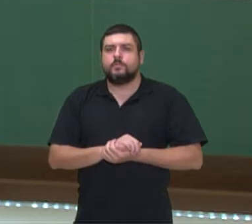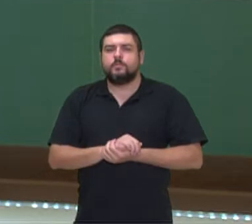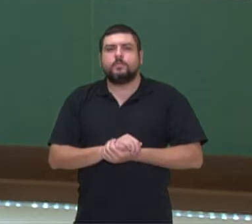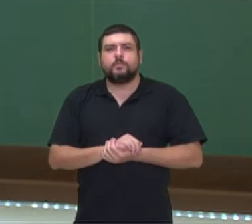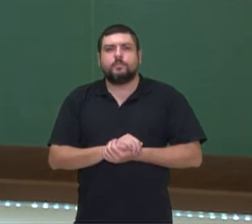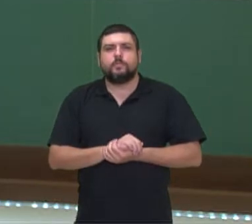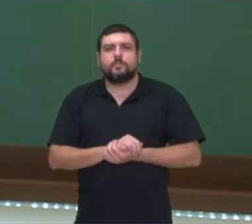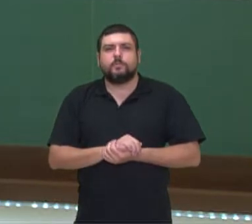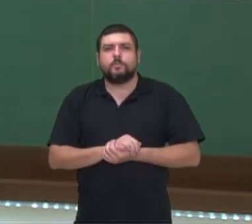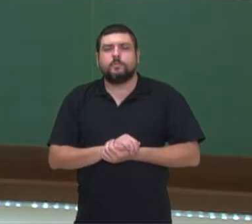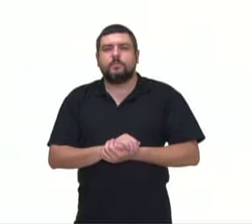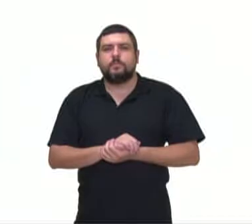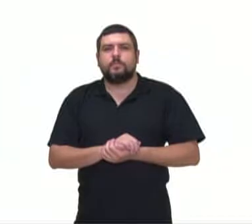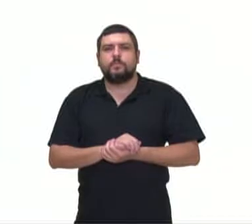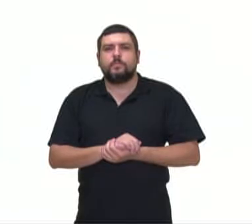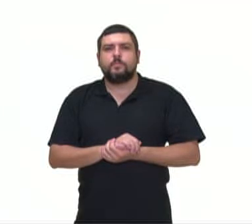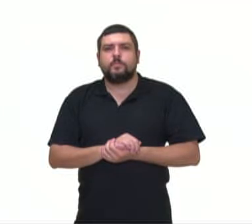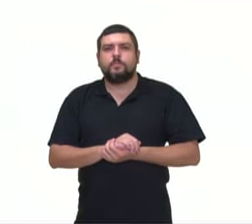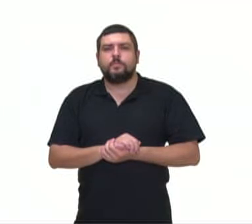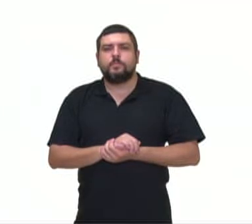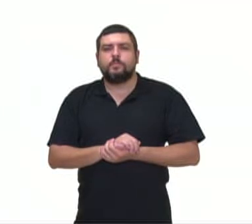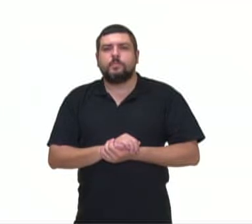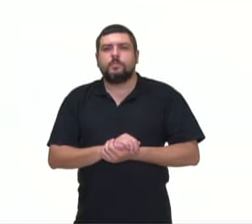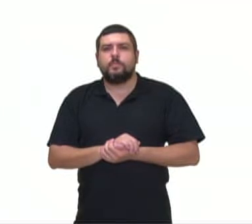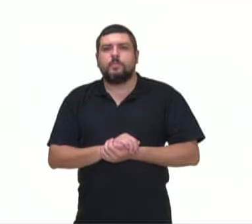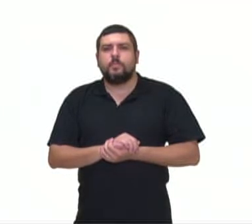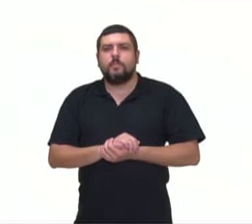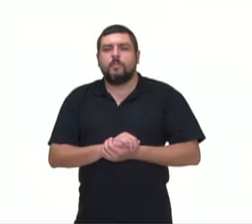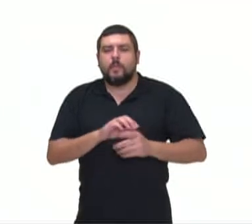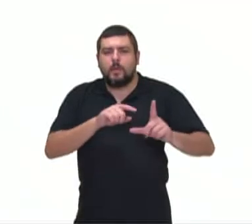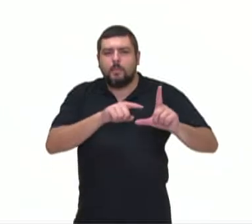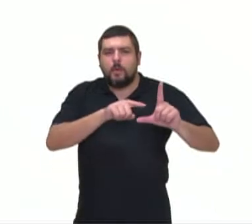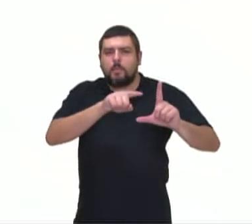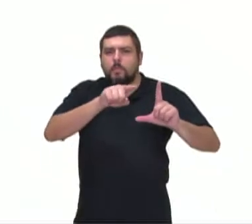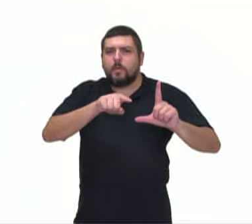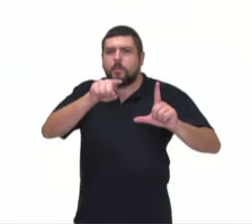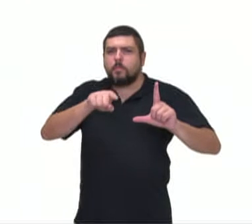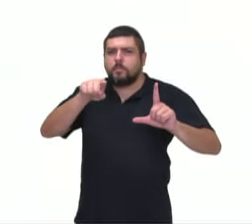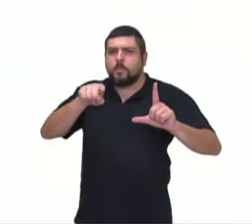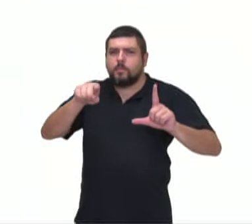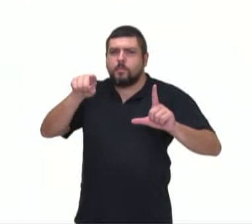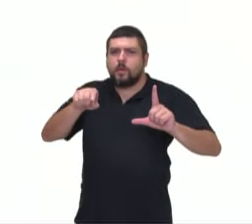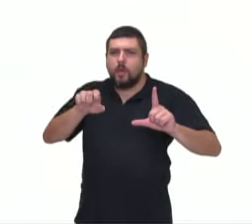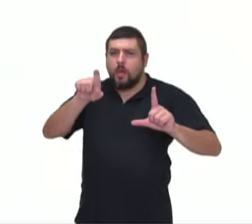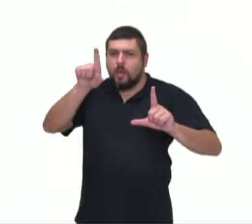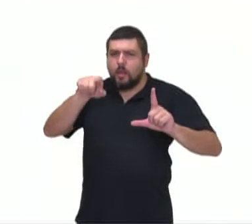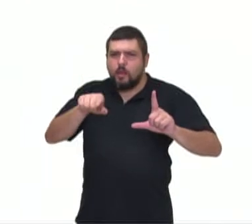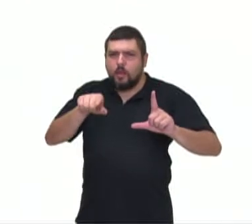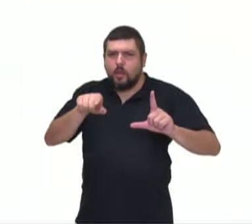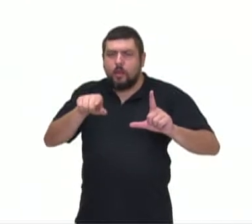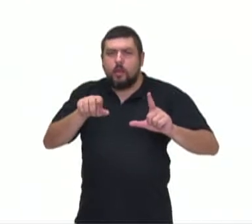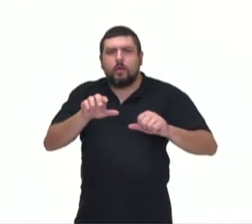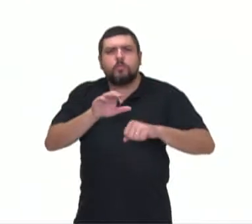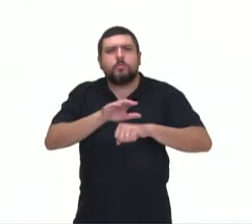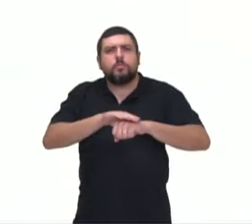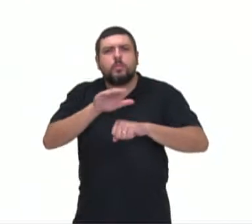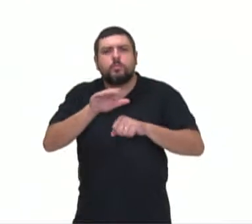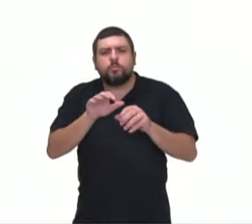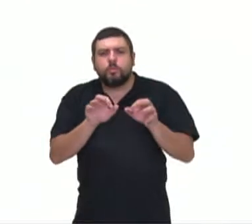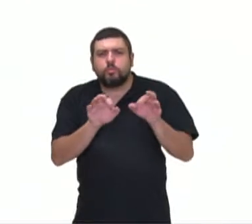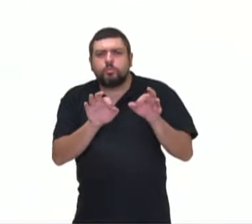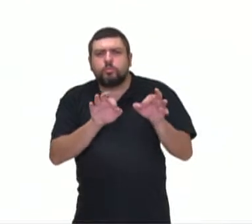só. Os gráficos são muito utilizados para organizar as informações e torná-las mais visuais.